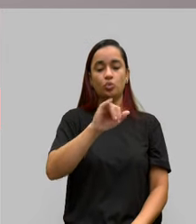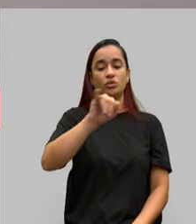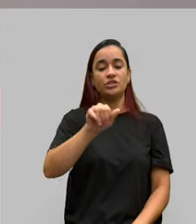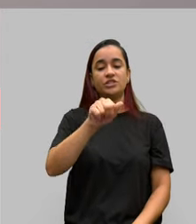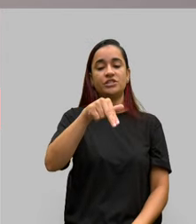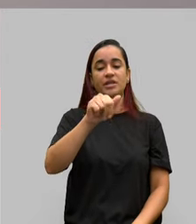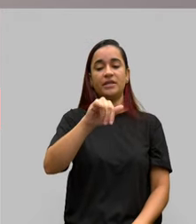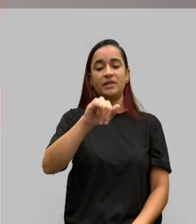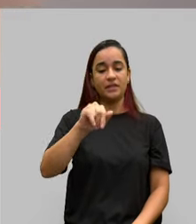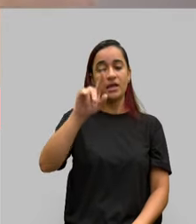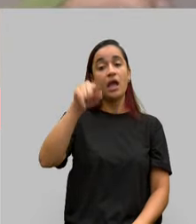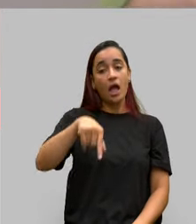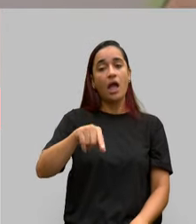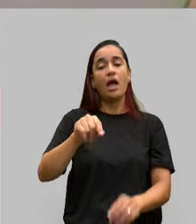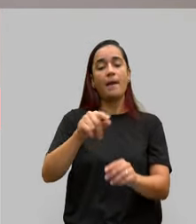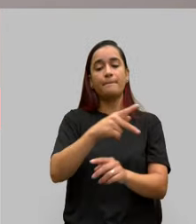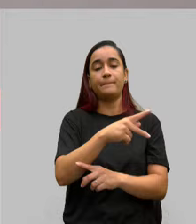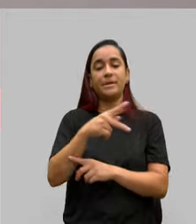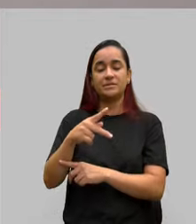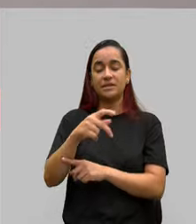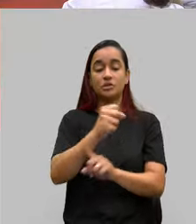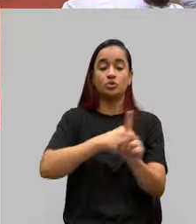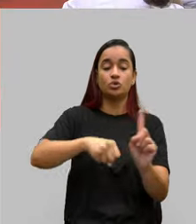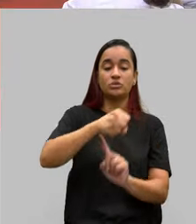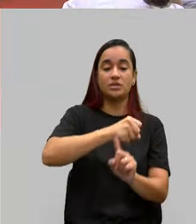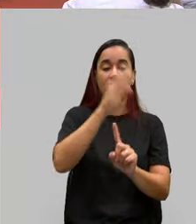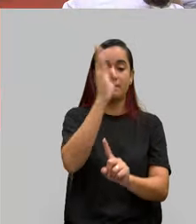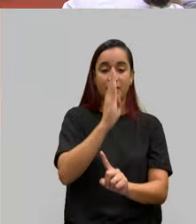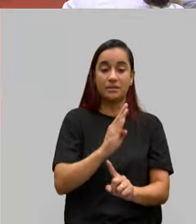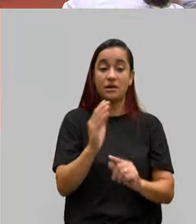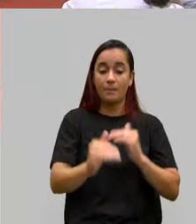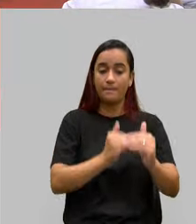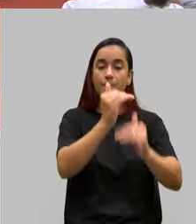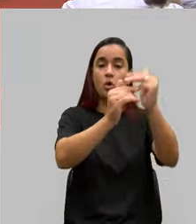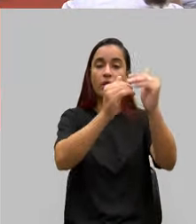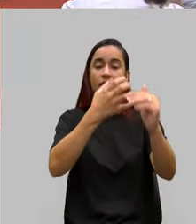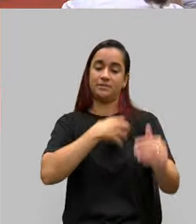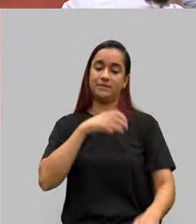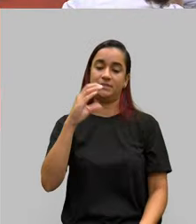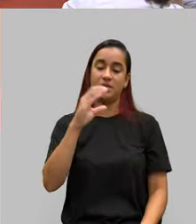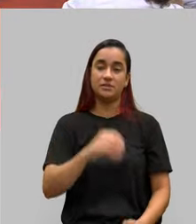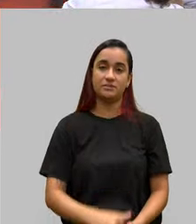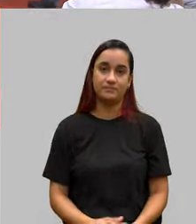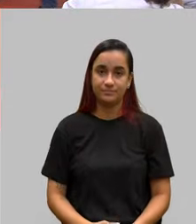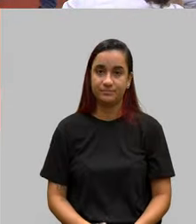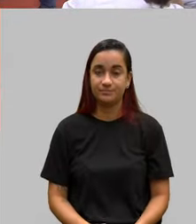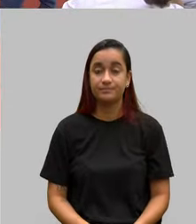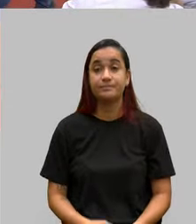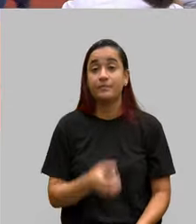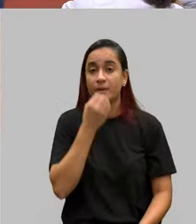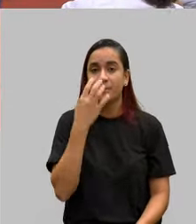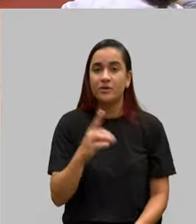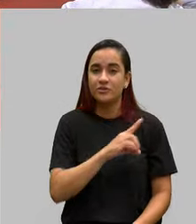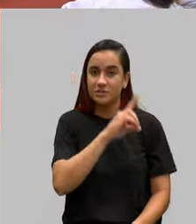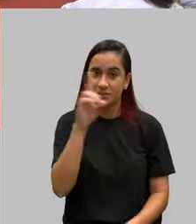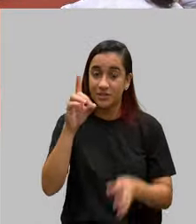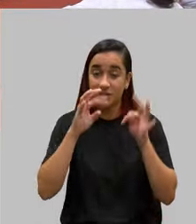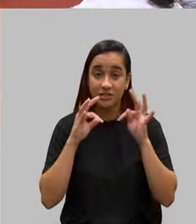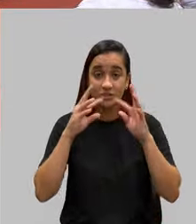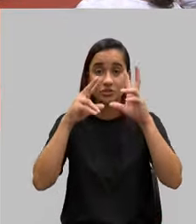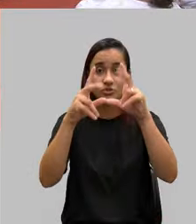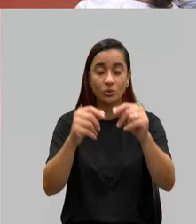da sociedade brasileira para o progresso da ciência Bom dia a todas Bom dia a